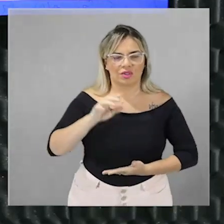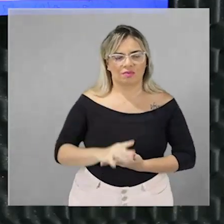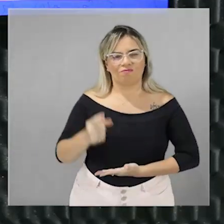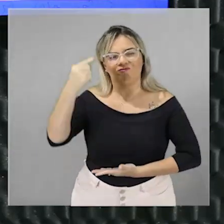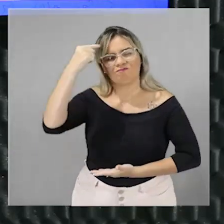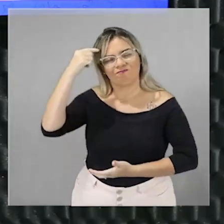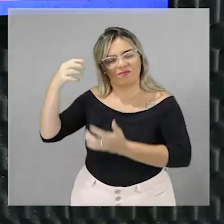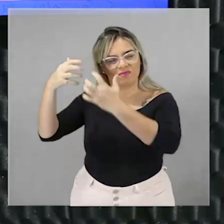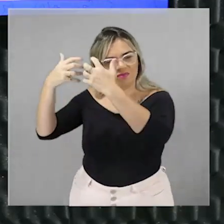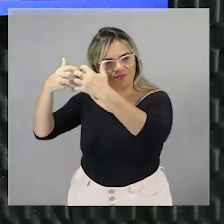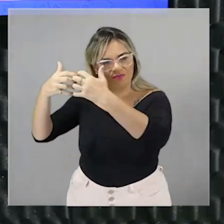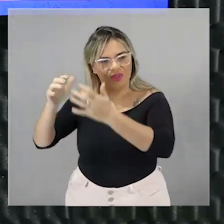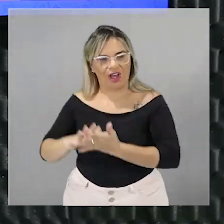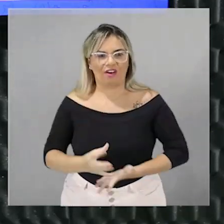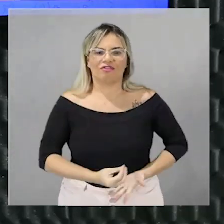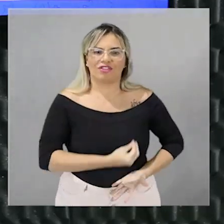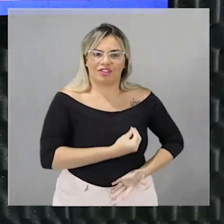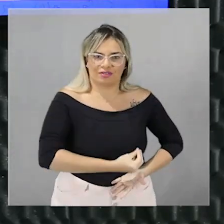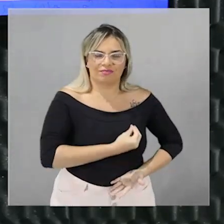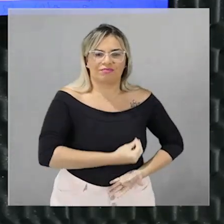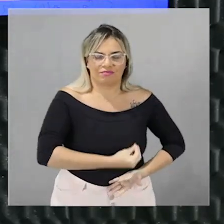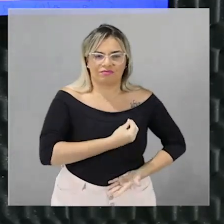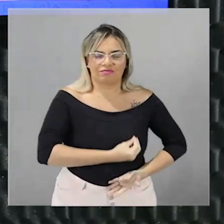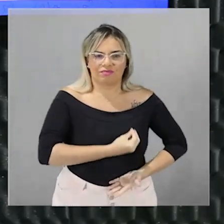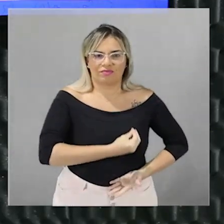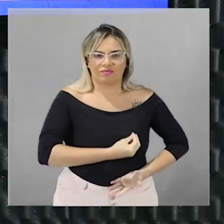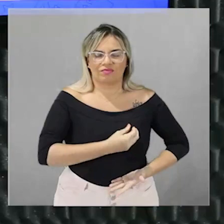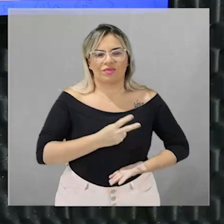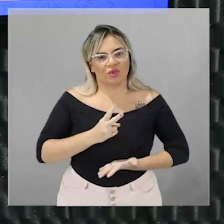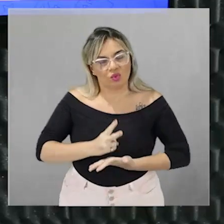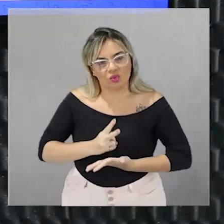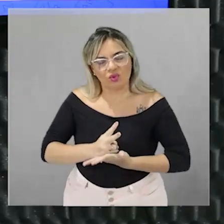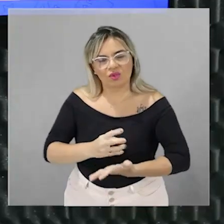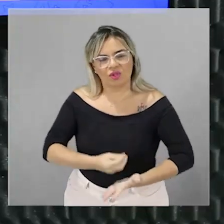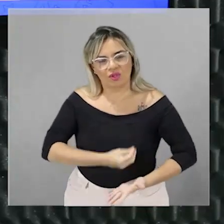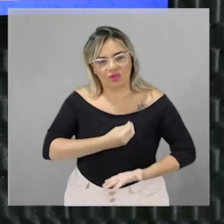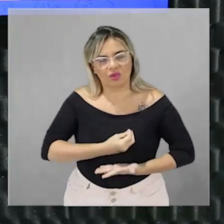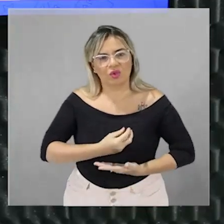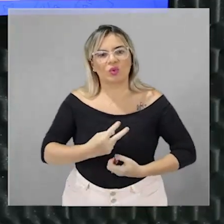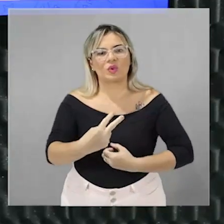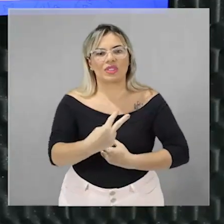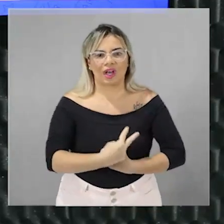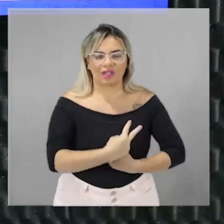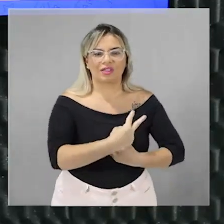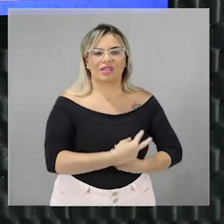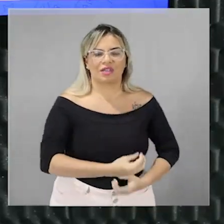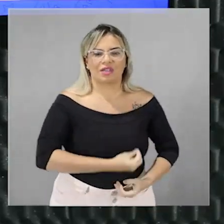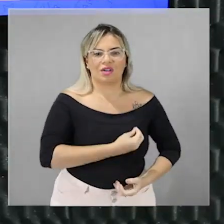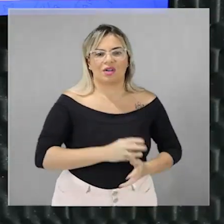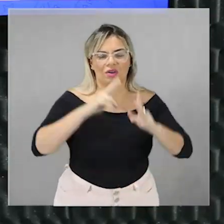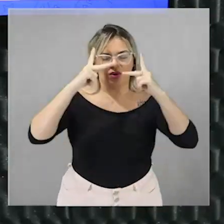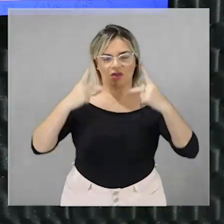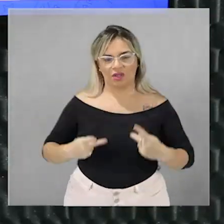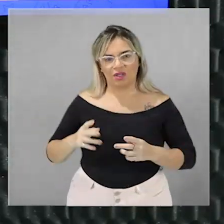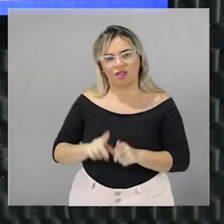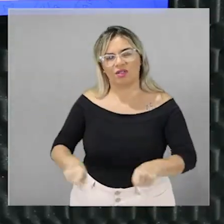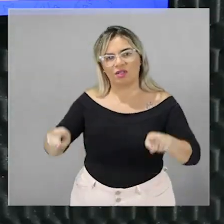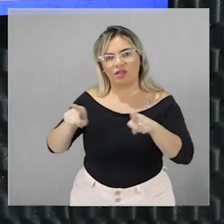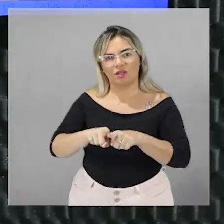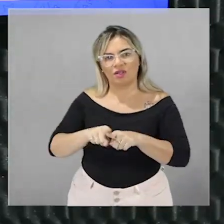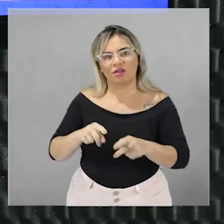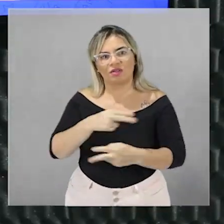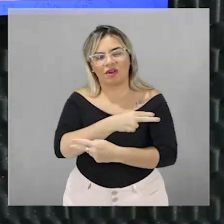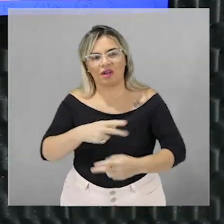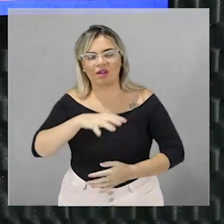nitidamente, seria o quê? A prioridade seria a vida, né? Para que a vida fosse preservada. Tanto a vida humana quanto a vida dos animais. Isso é uma